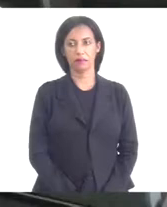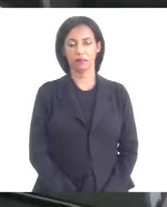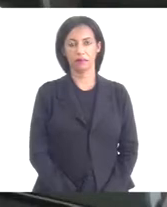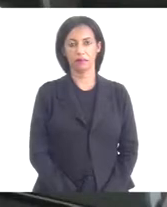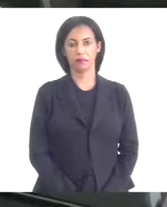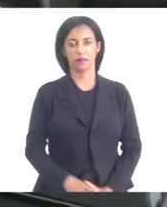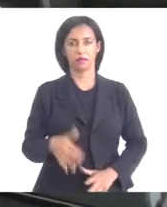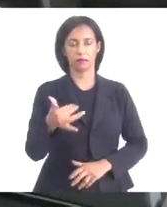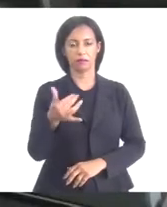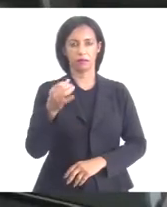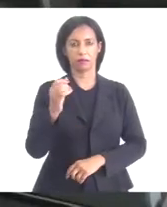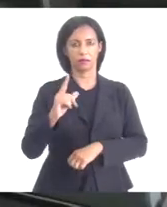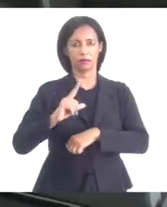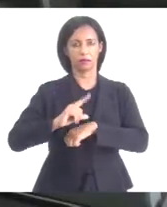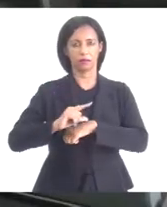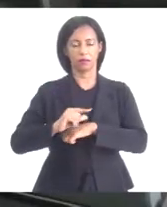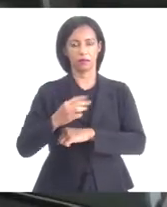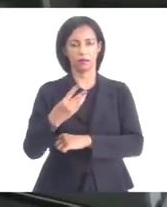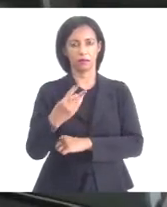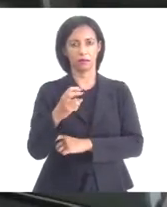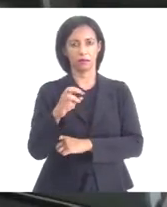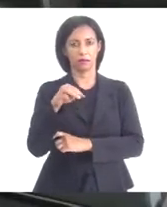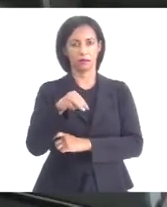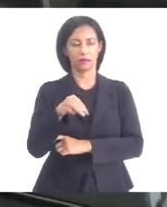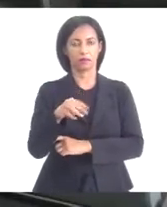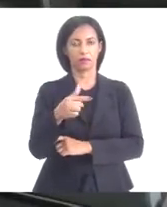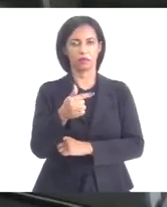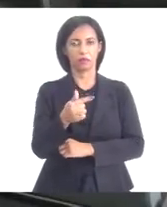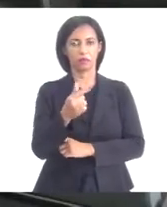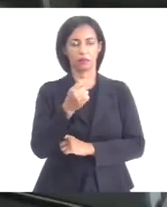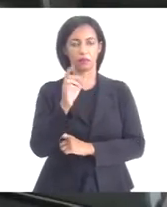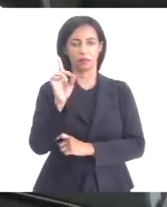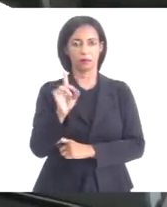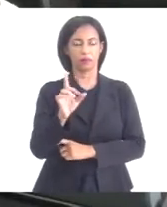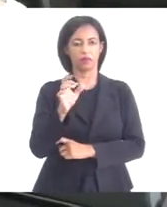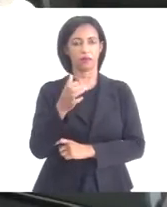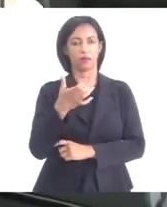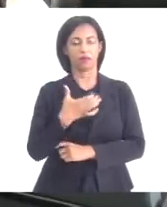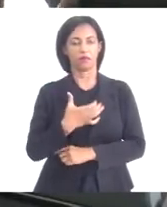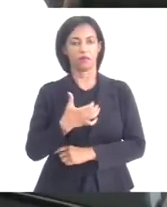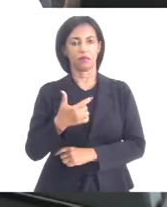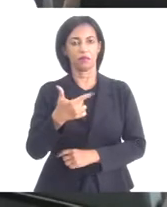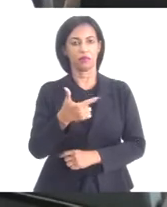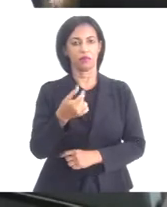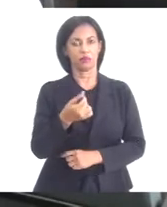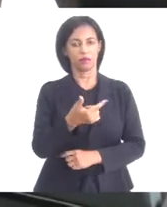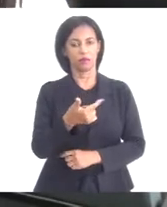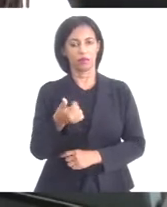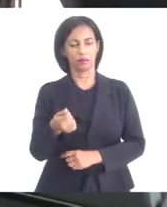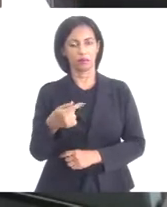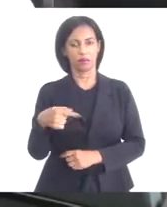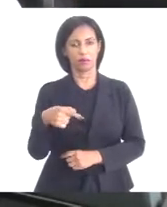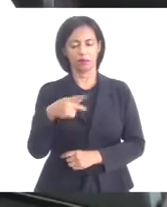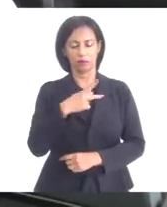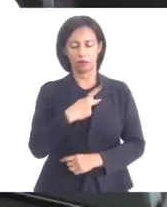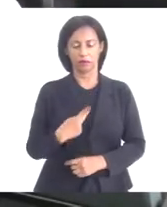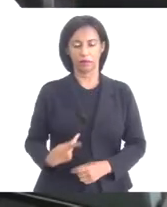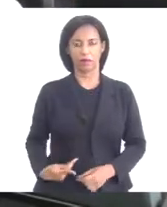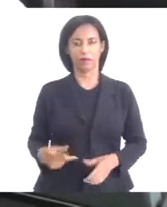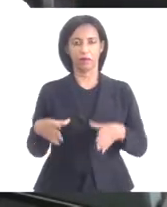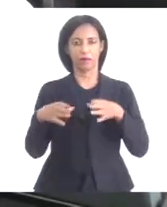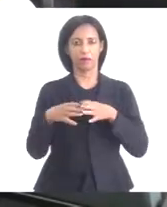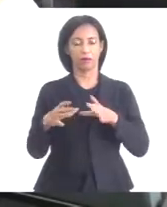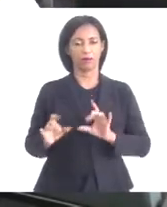e as 10:35 do dia sete de dezembro de 2021 na condição de presidente